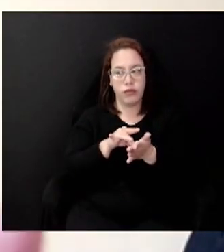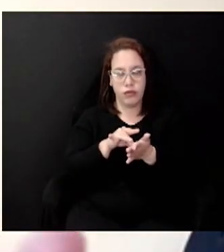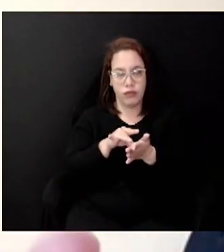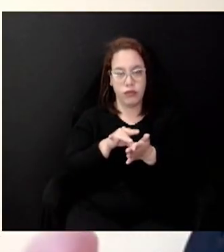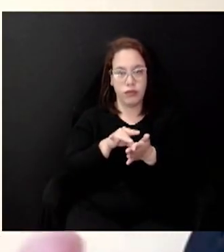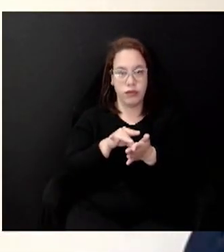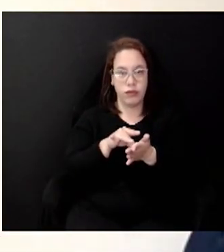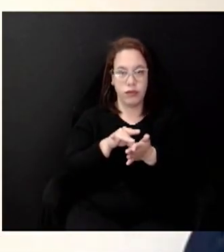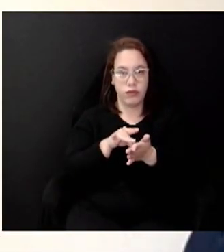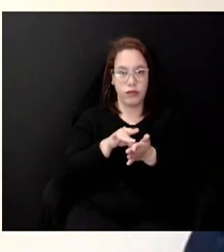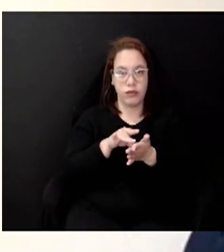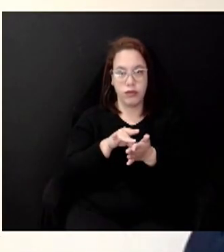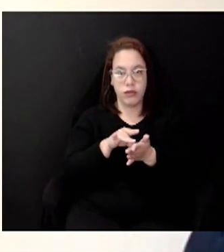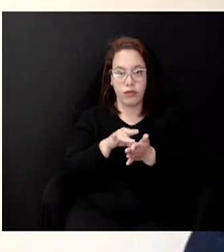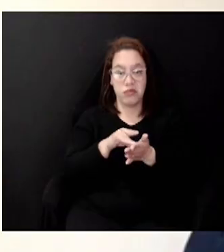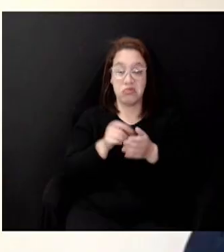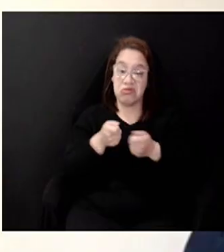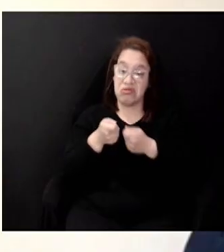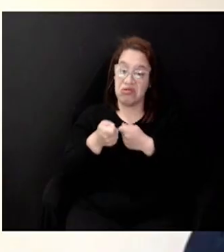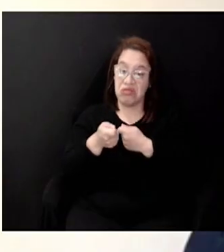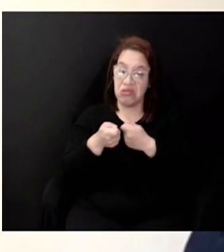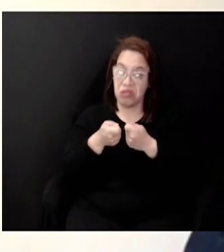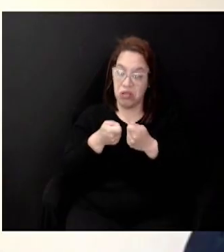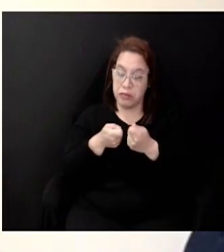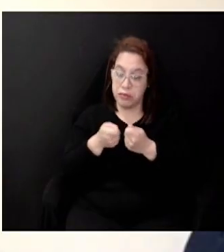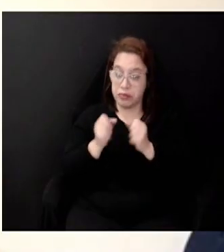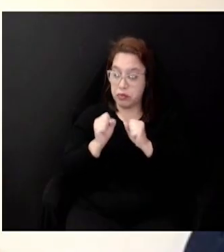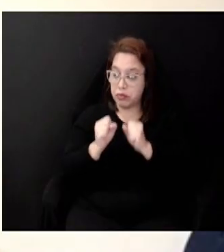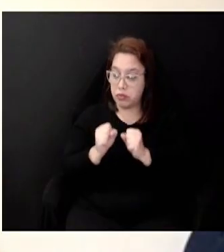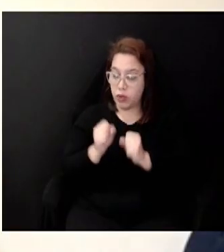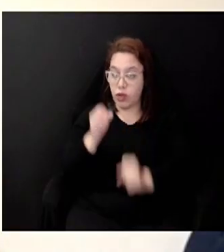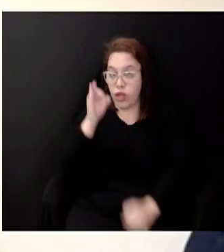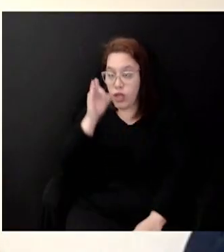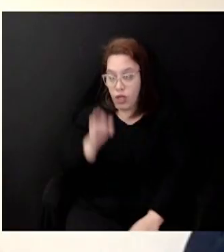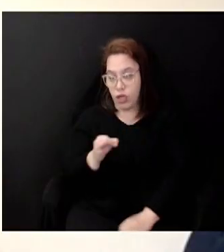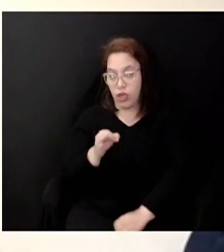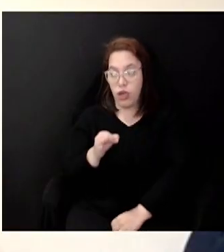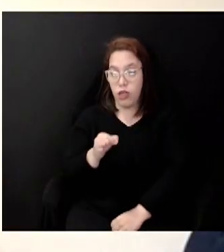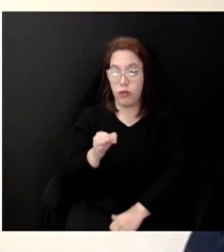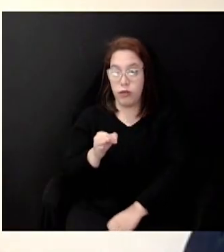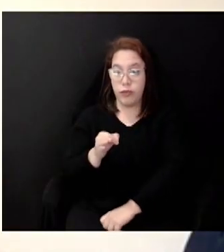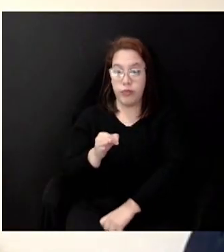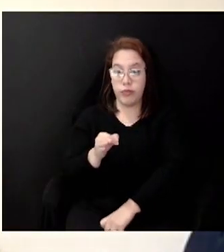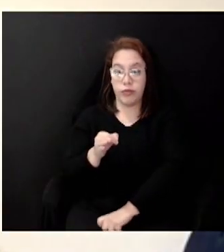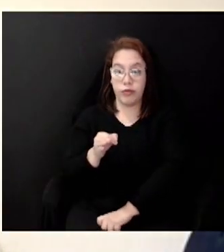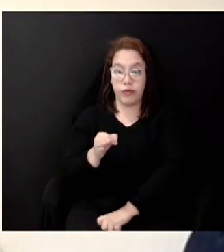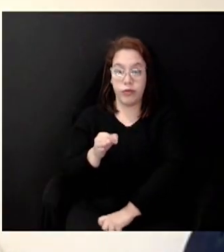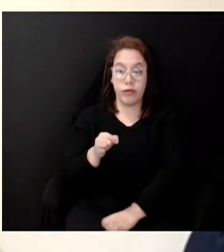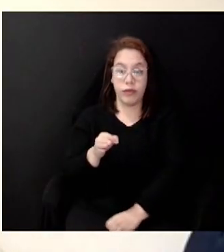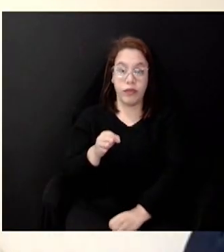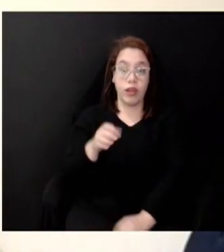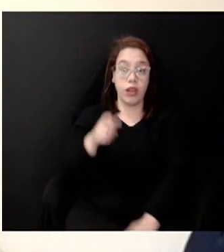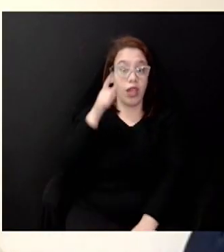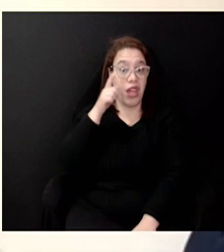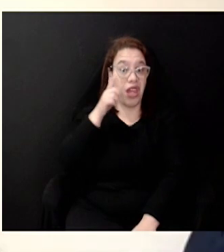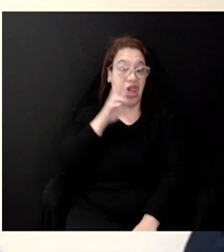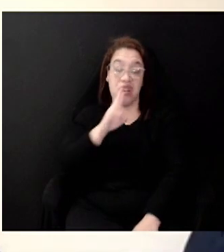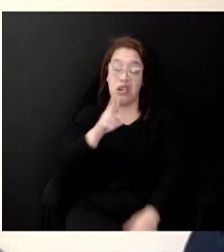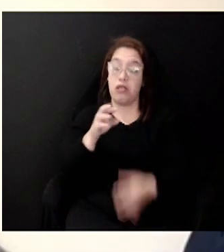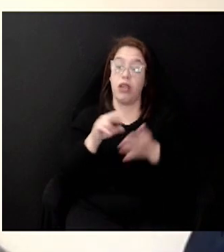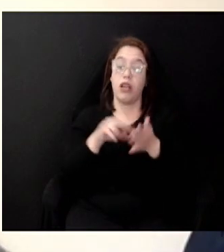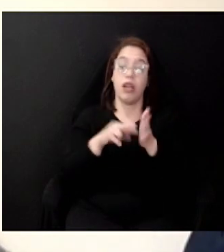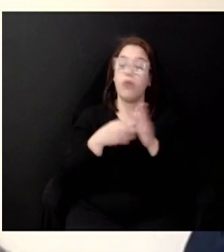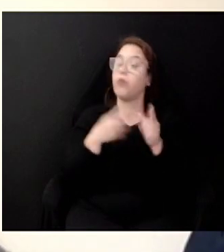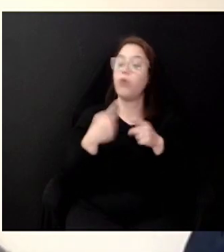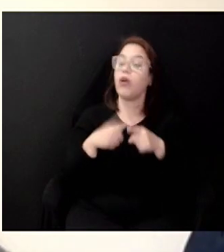um manejo aí que pode vir a calhar, né? Porque se tem resultados significativos, por que não? Não é